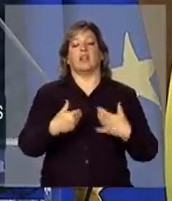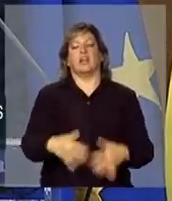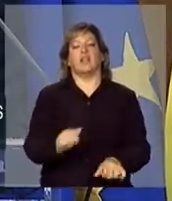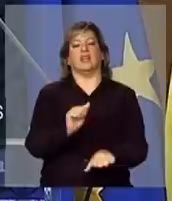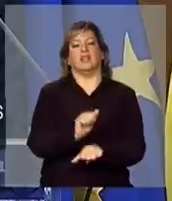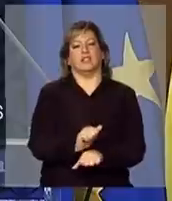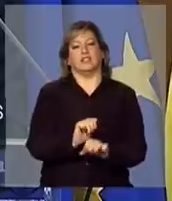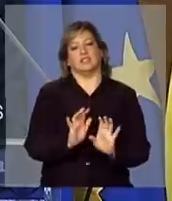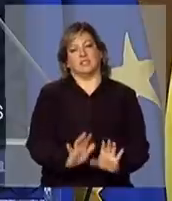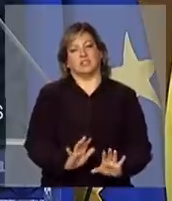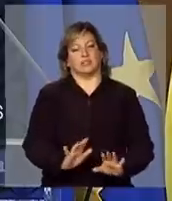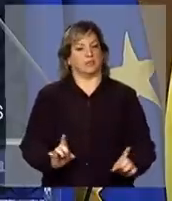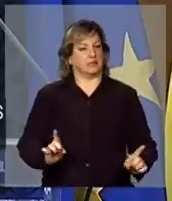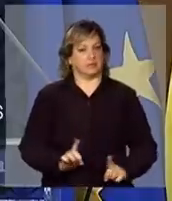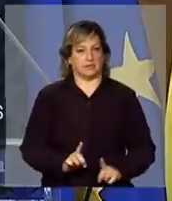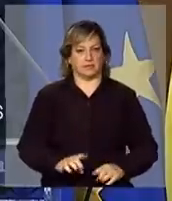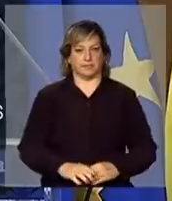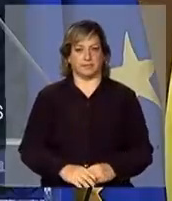descansar